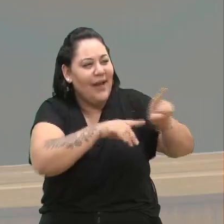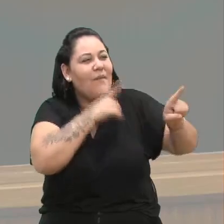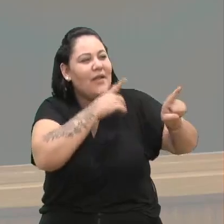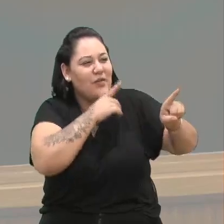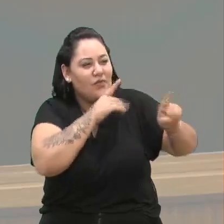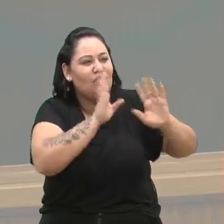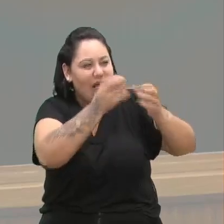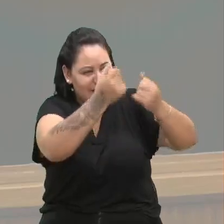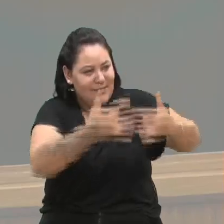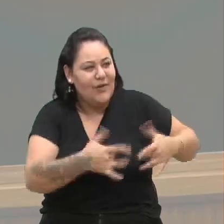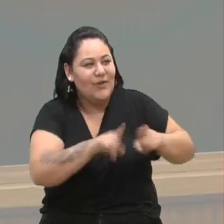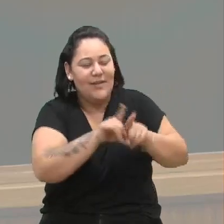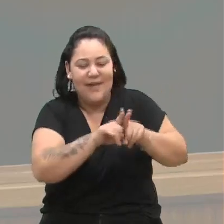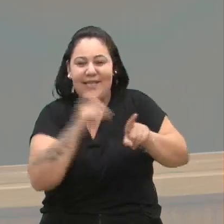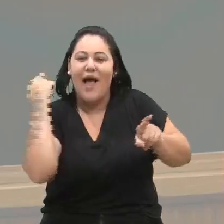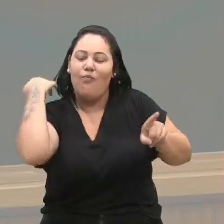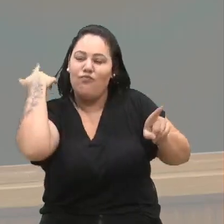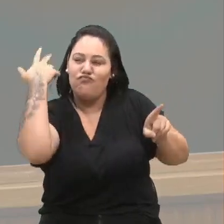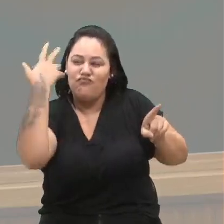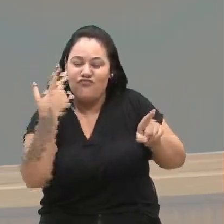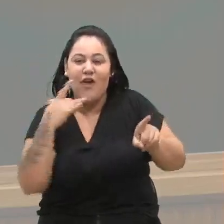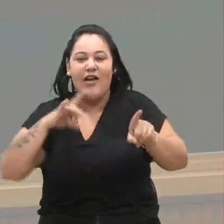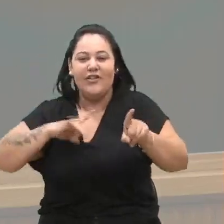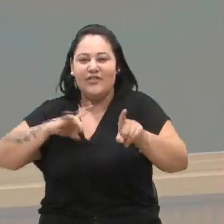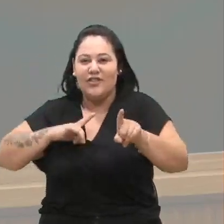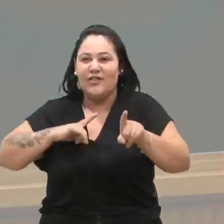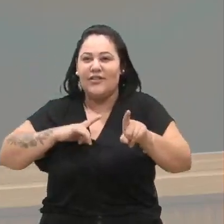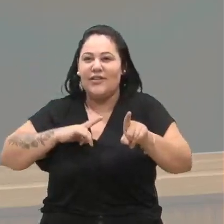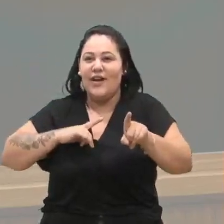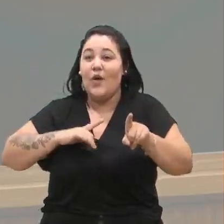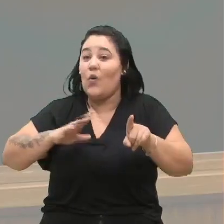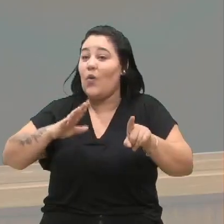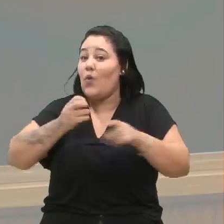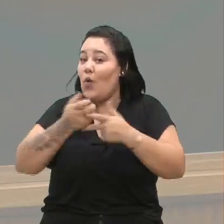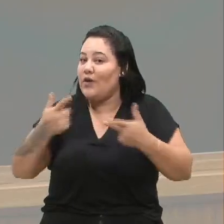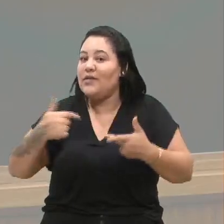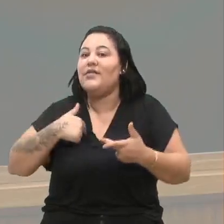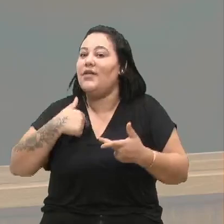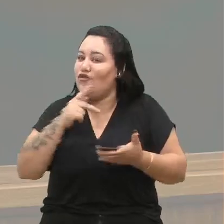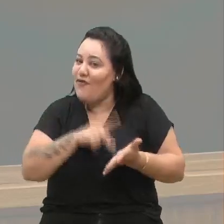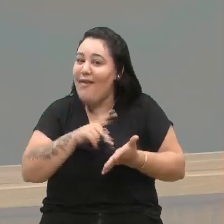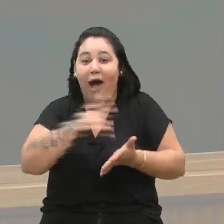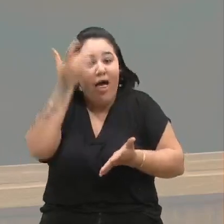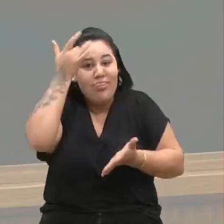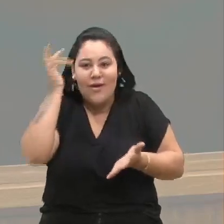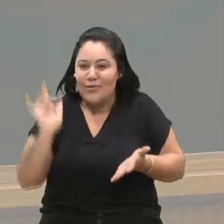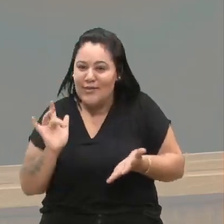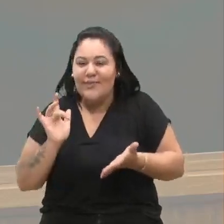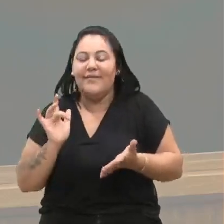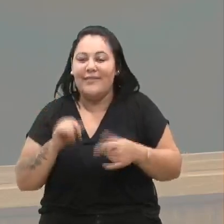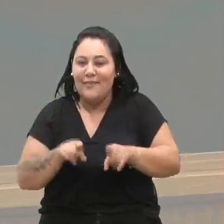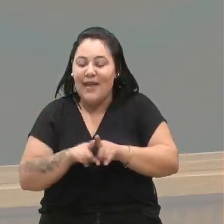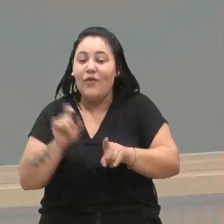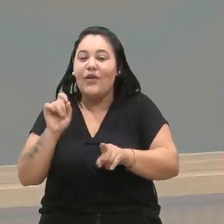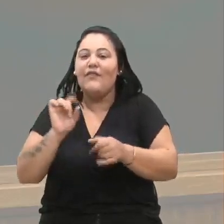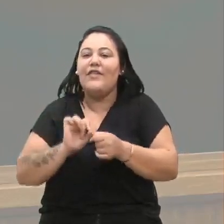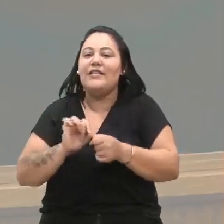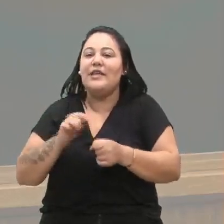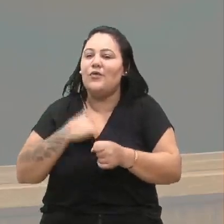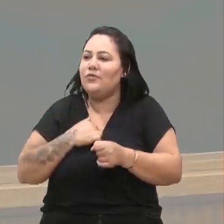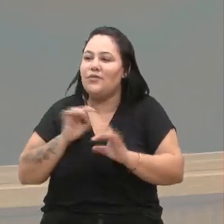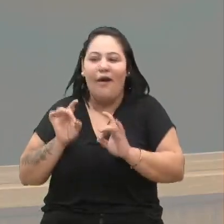aqui, pela história dele. Tinha coisas que eu confesso que não sabia, o que fez com que eu